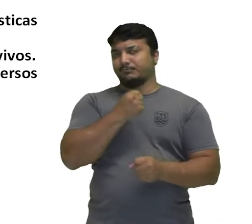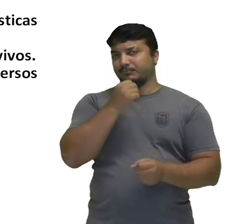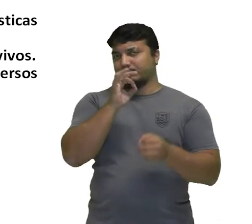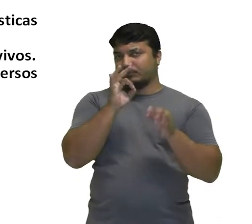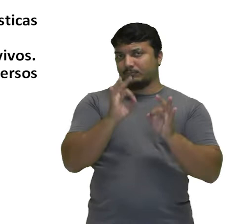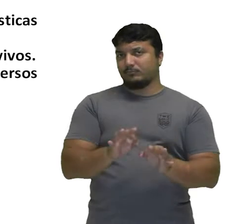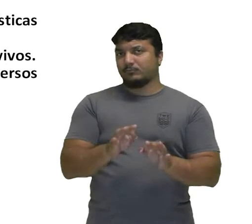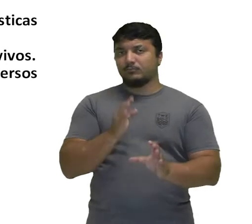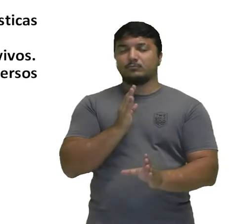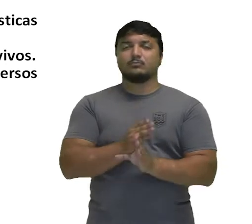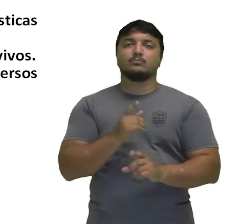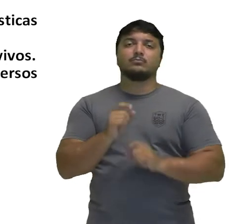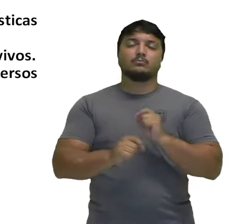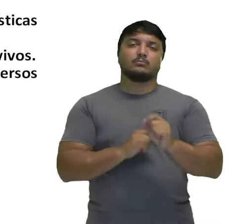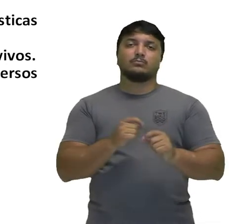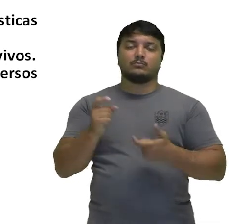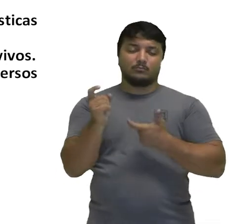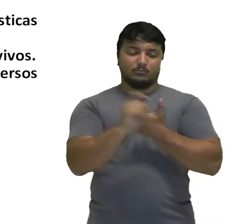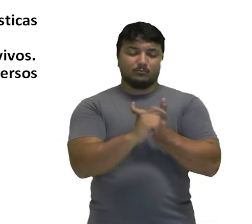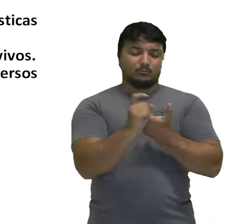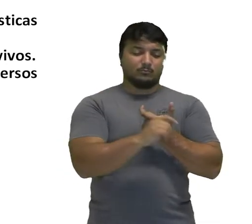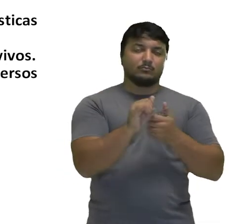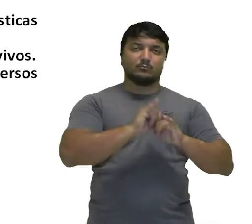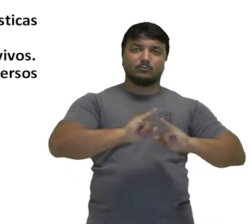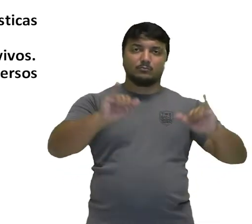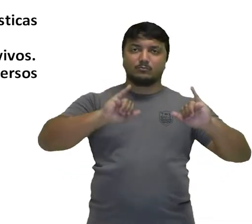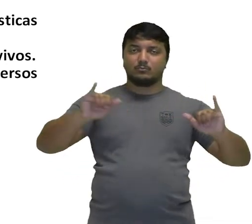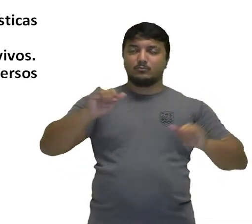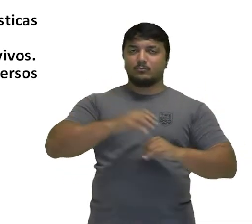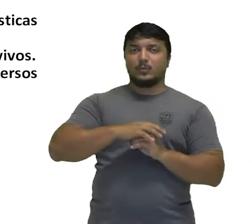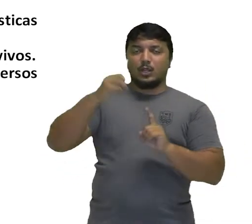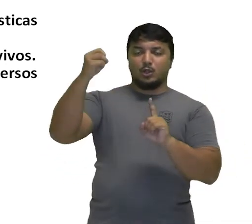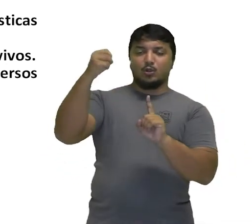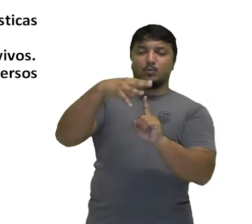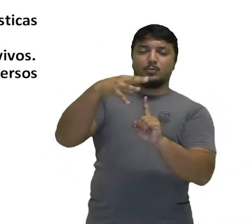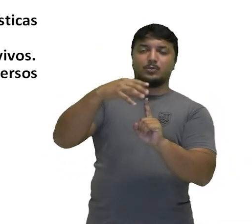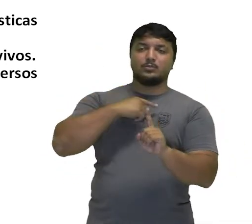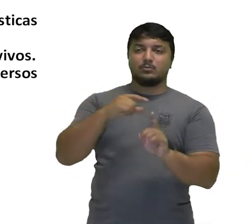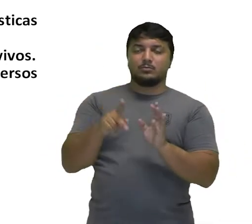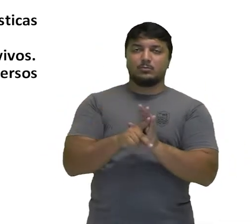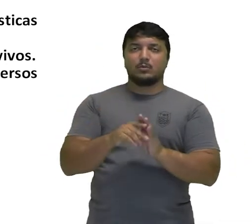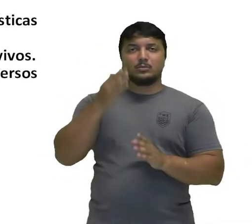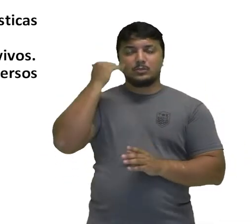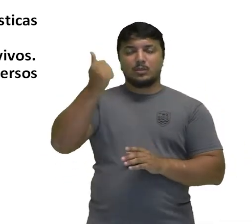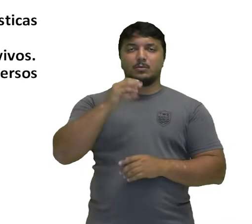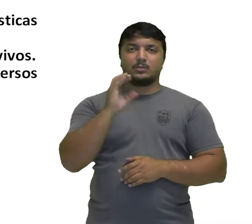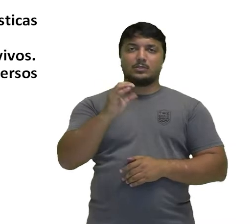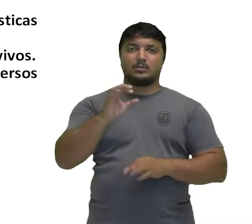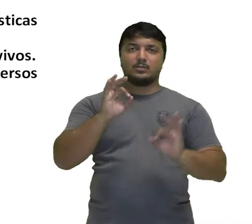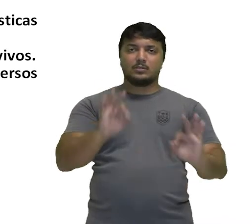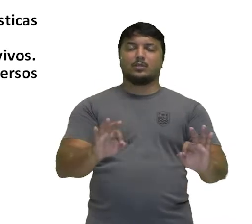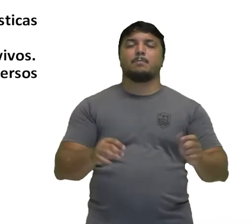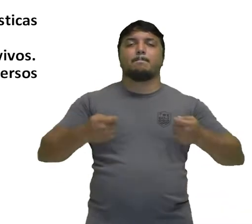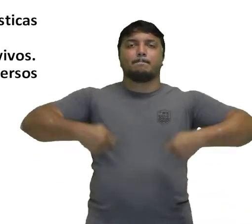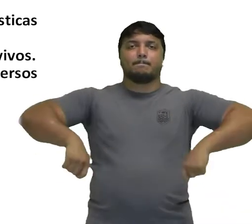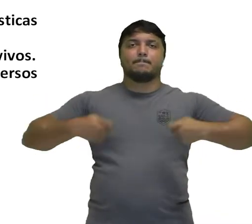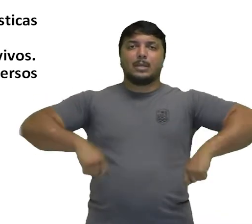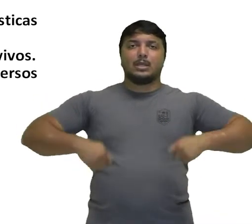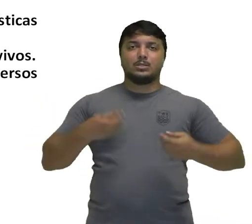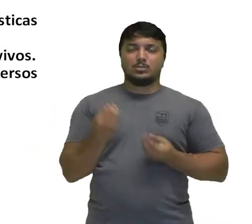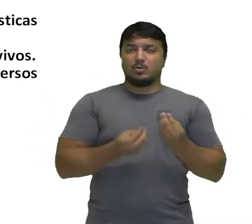legitimidade baseada no mito iluminista do saber científico, coincidindo com a